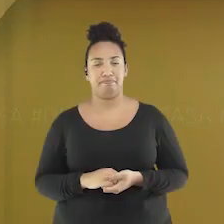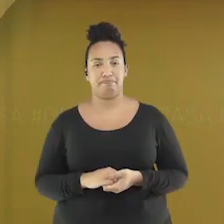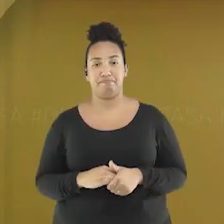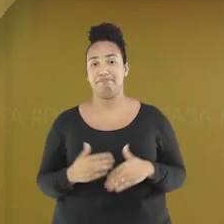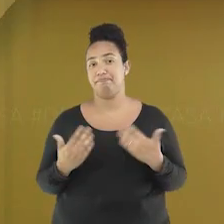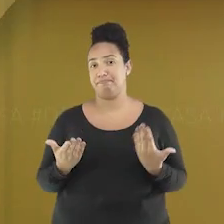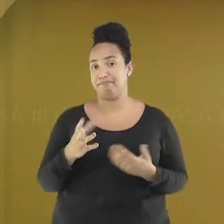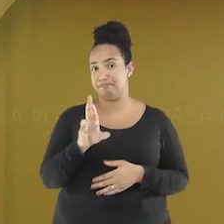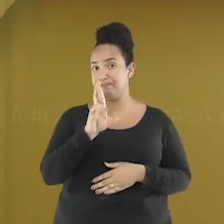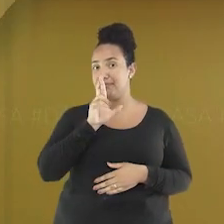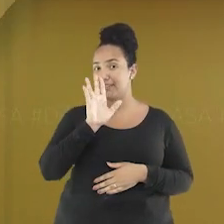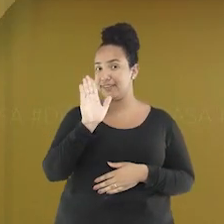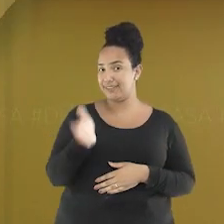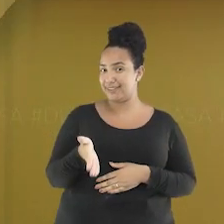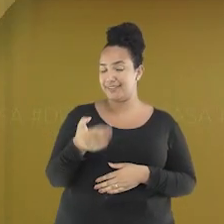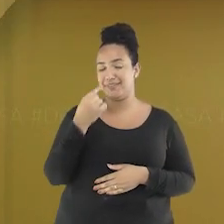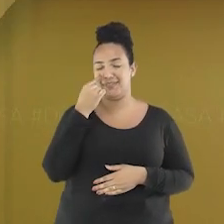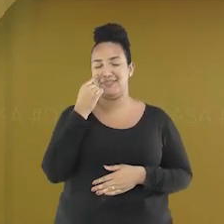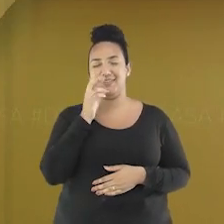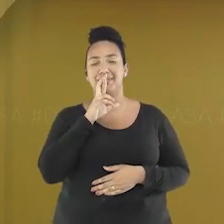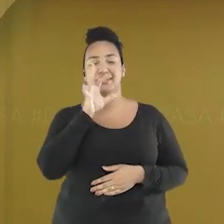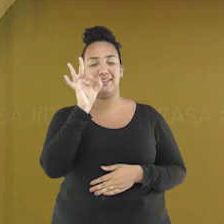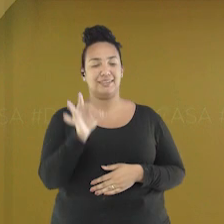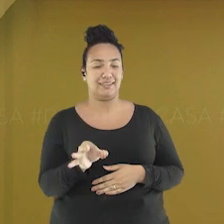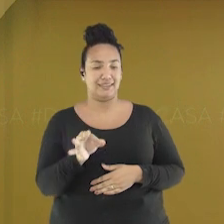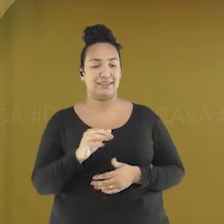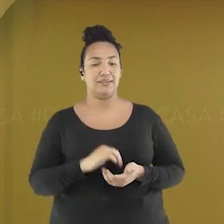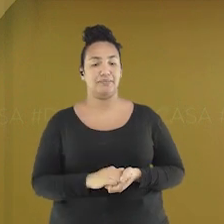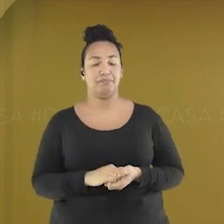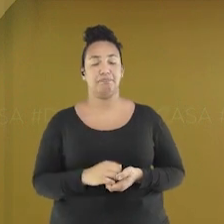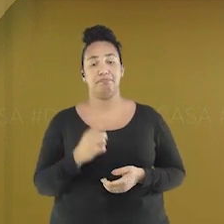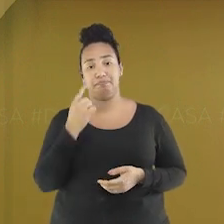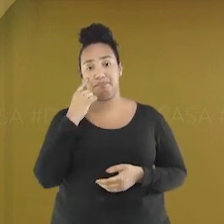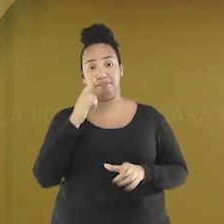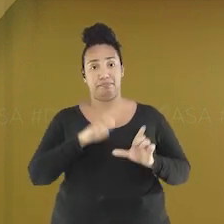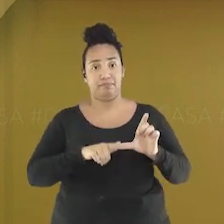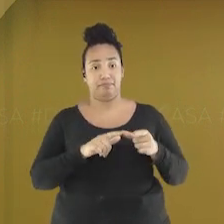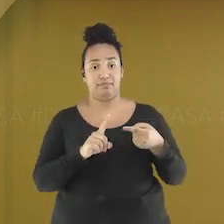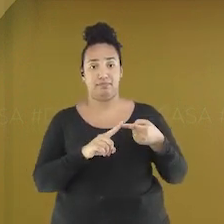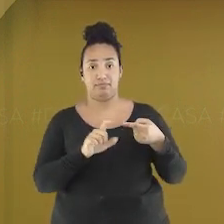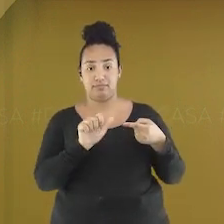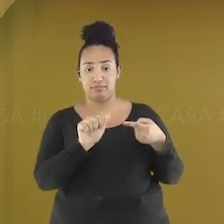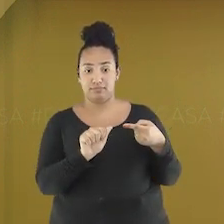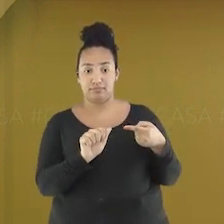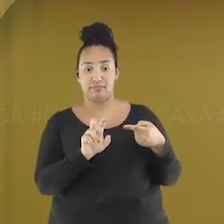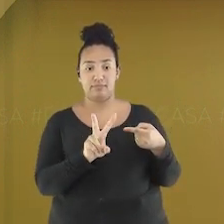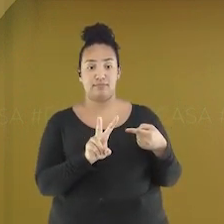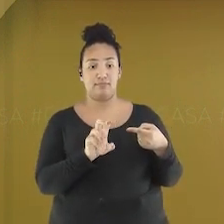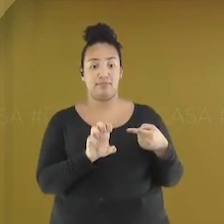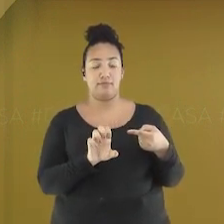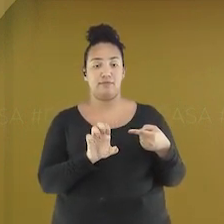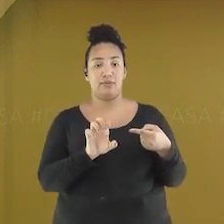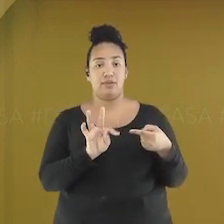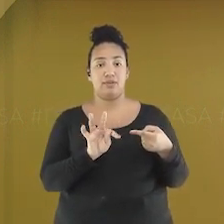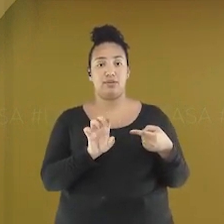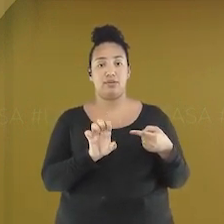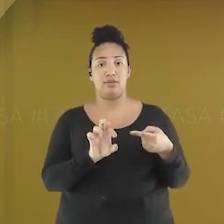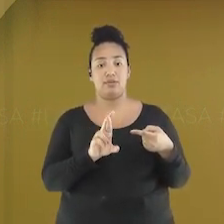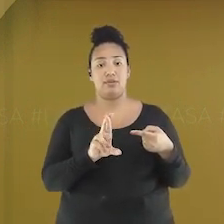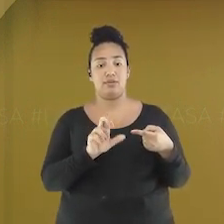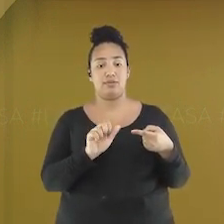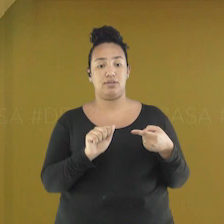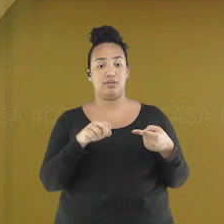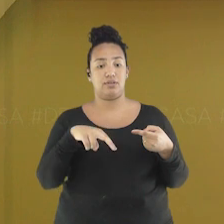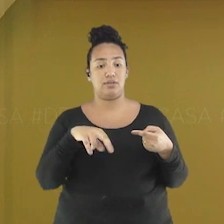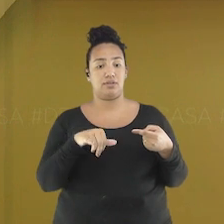E aí, deu para responder? Vamos conferir as respostas? Na letra A temos Veterans Day, Dia dos Veteranos.